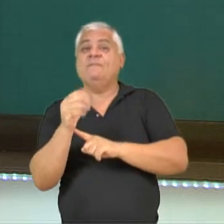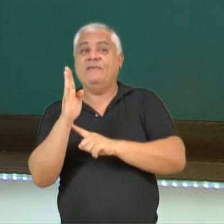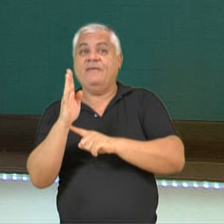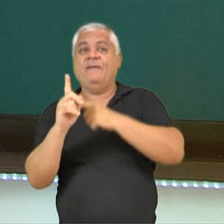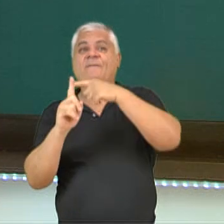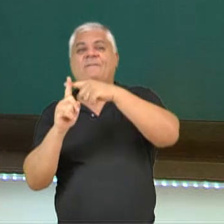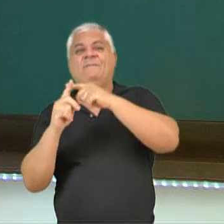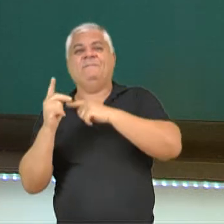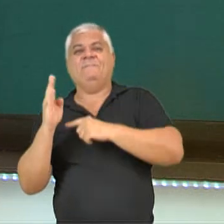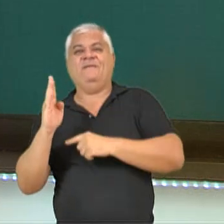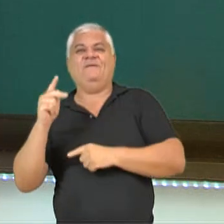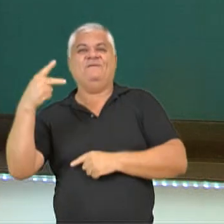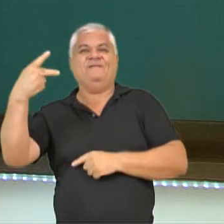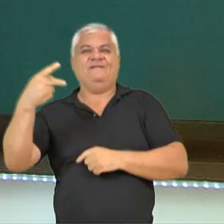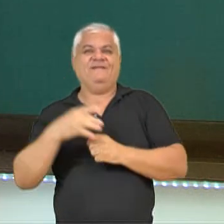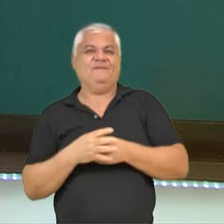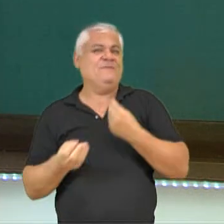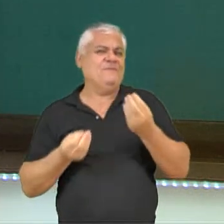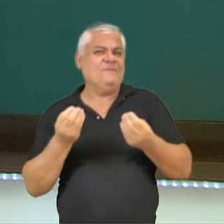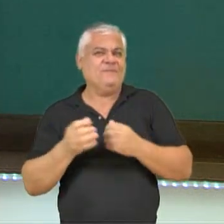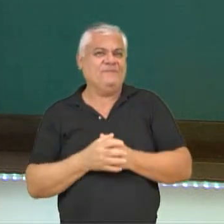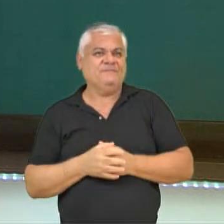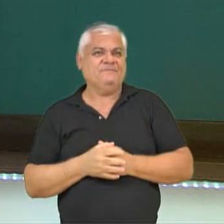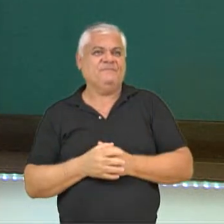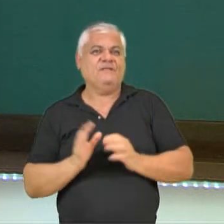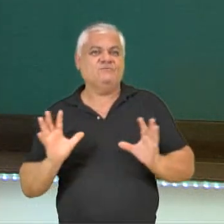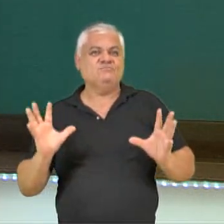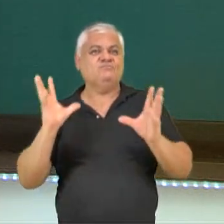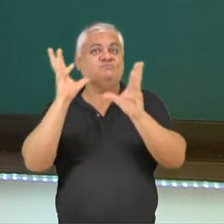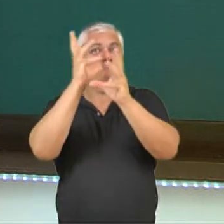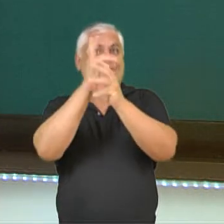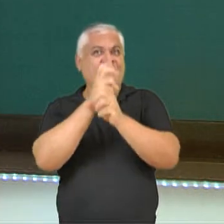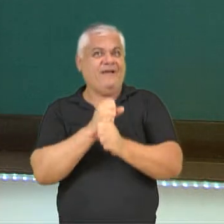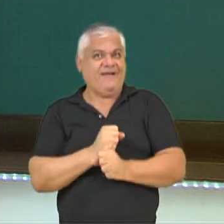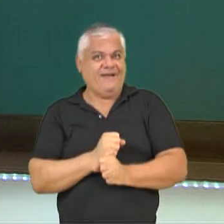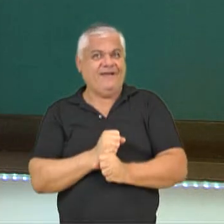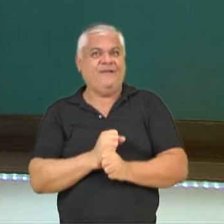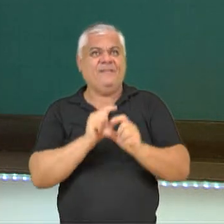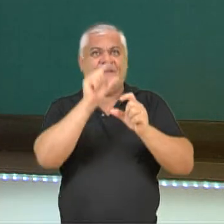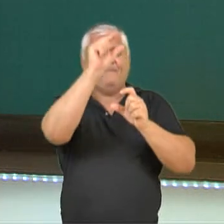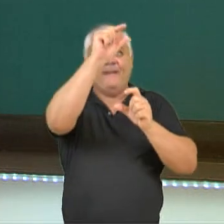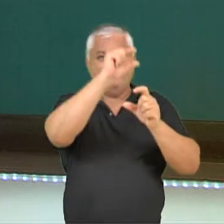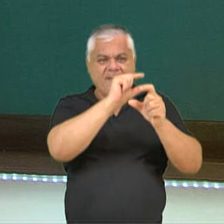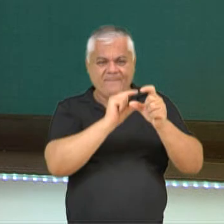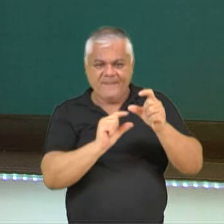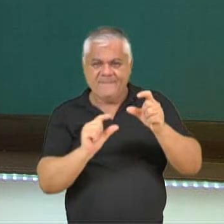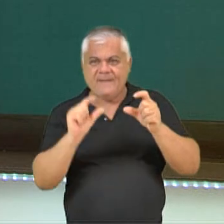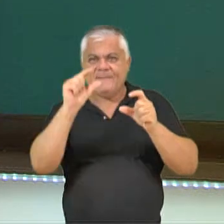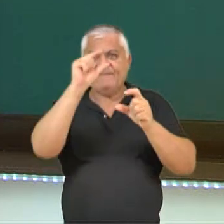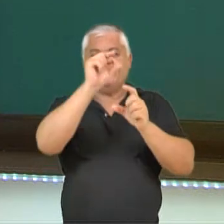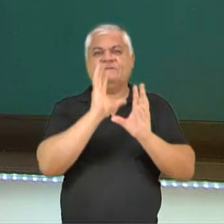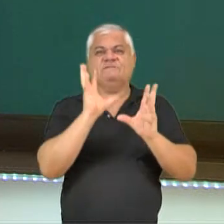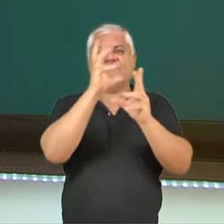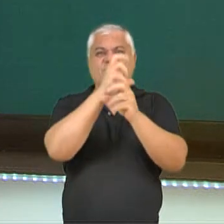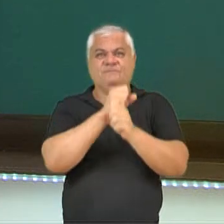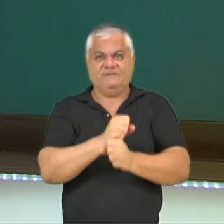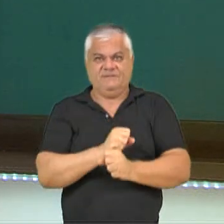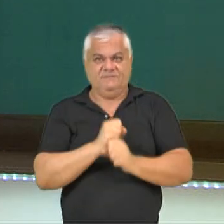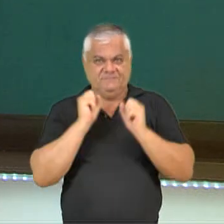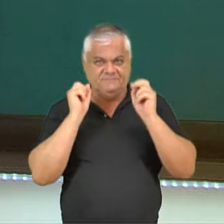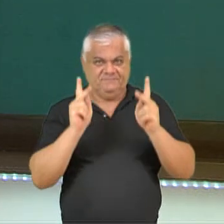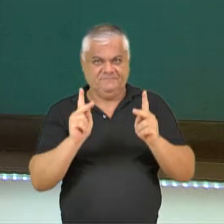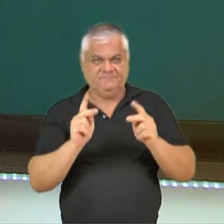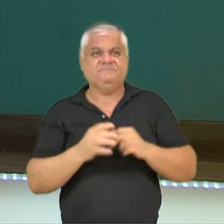o B ao quadrado. Como que a gente fez isso? Somando os pedacinhos, juntando os pedaços, ok?